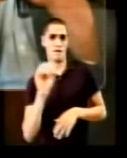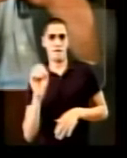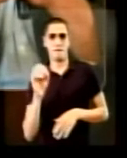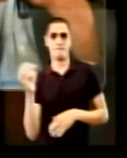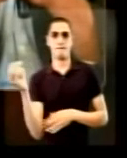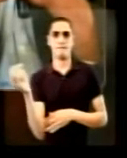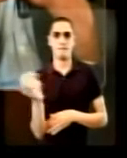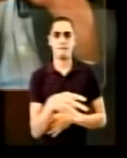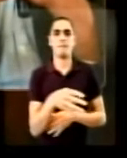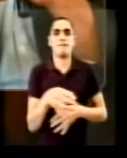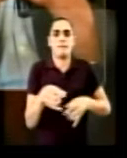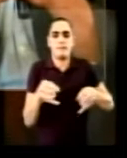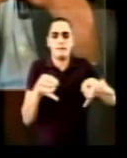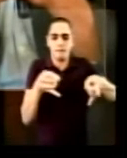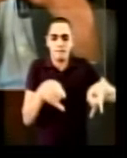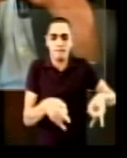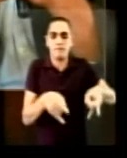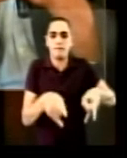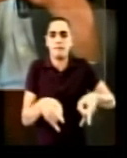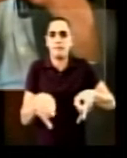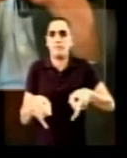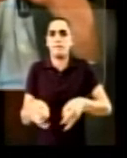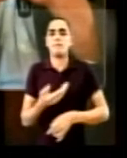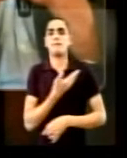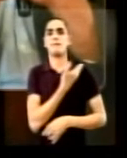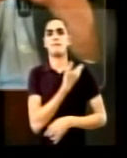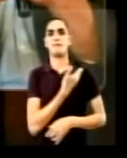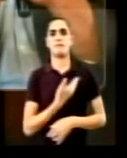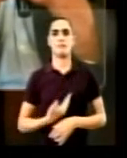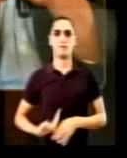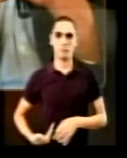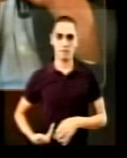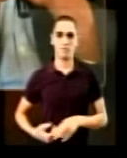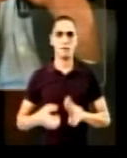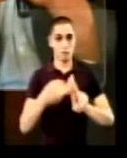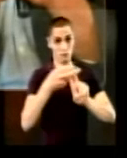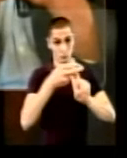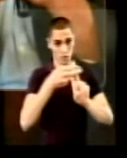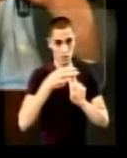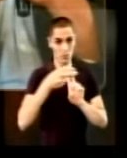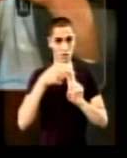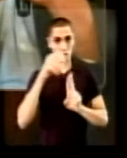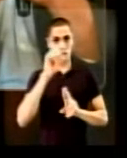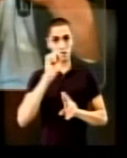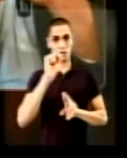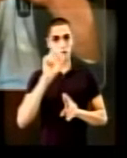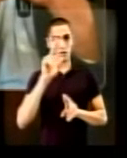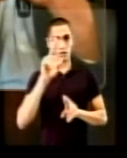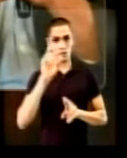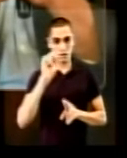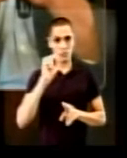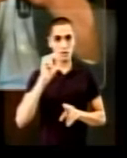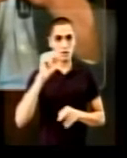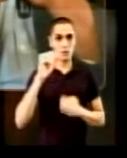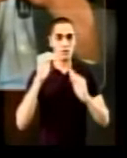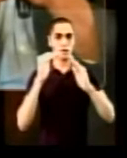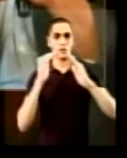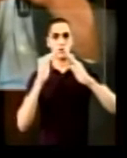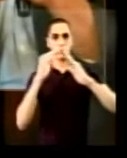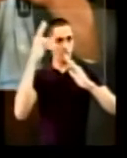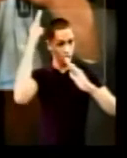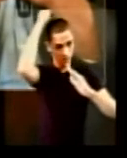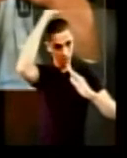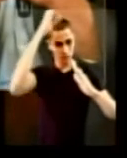leitos públicos SUS entre Santa Casa, entre UPA